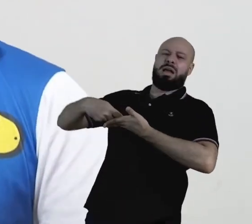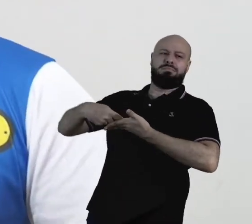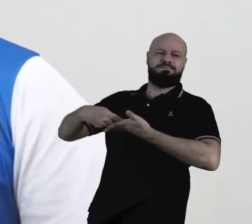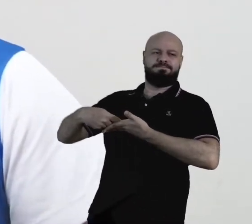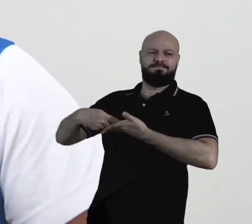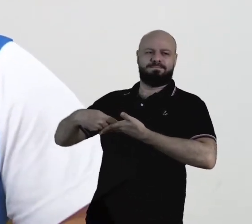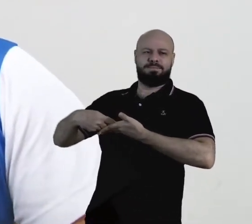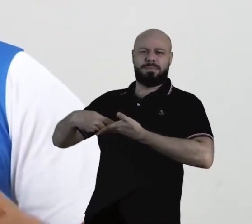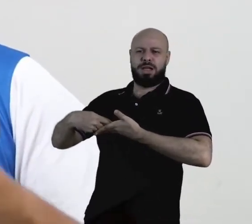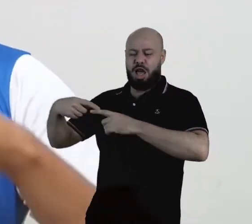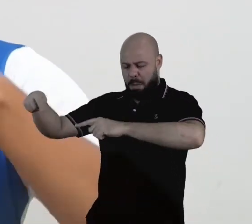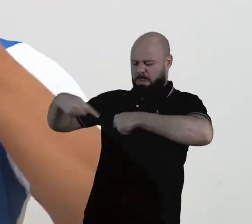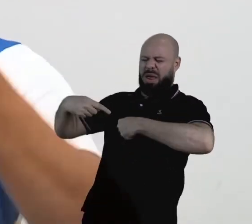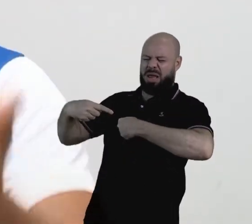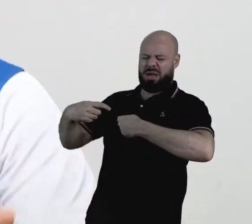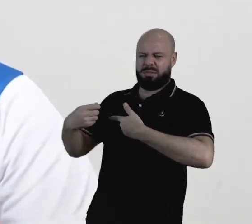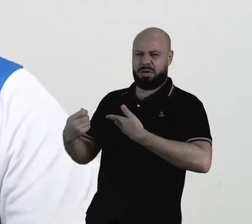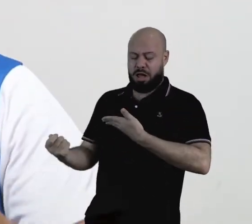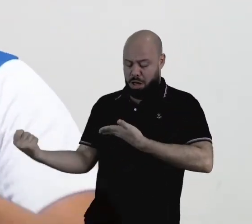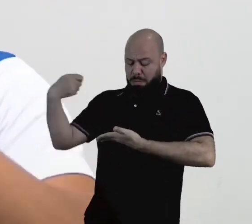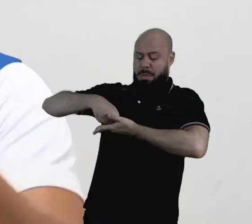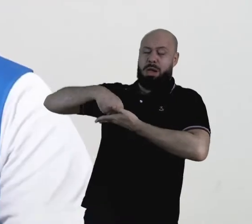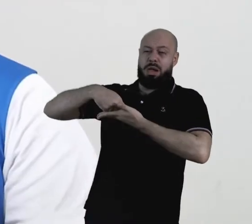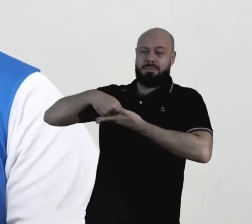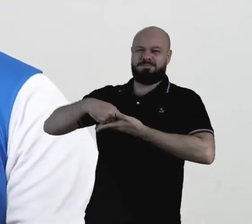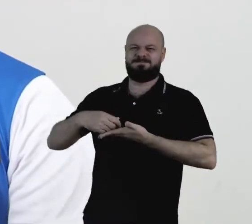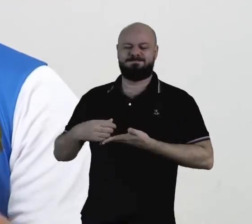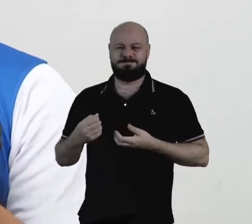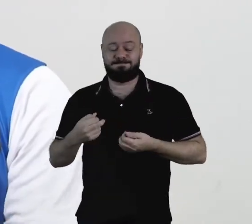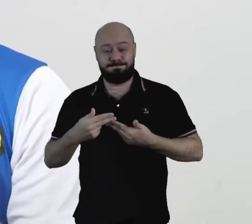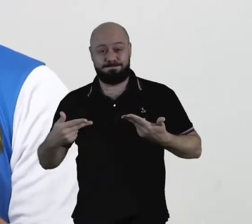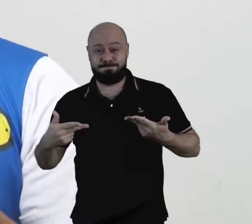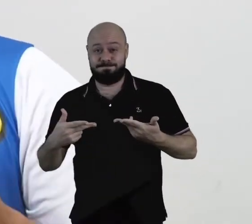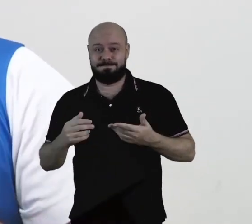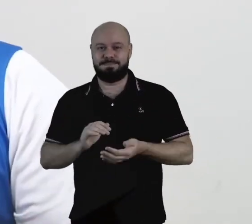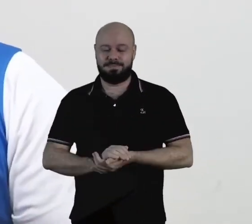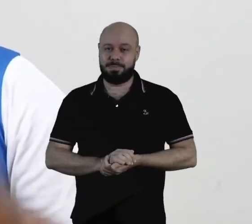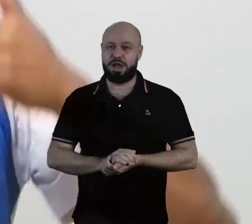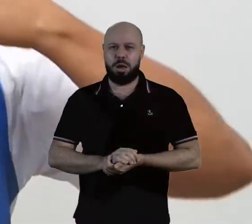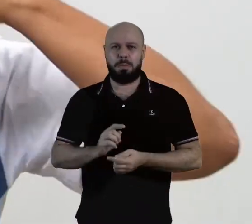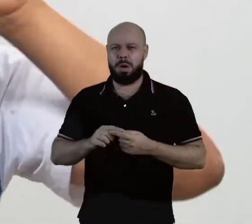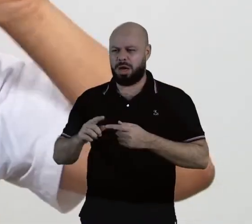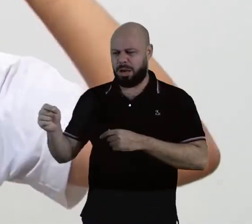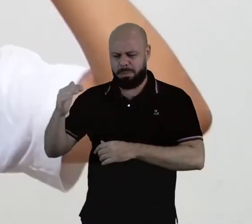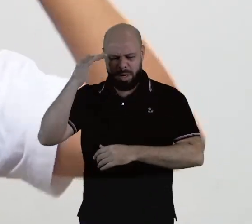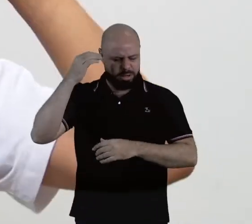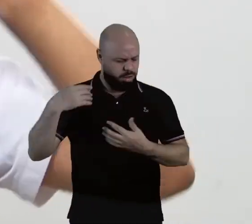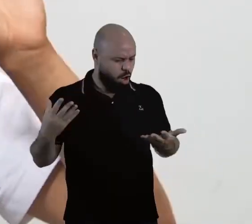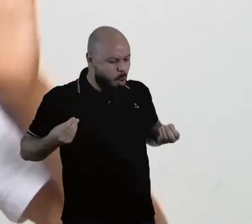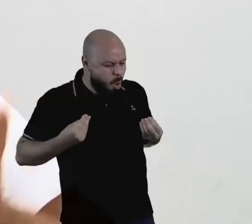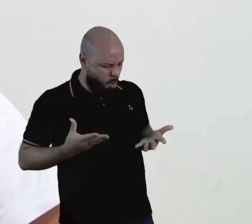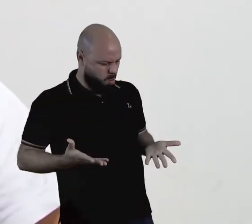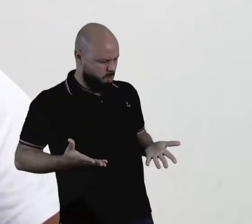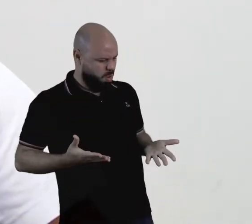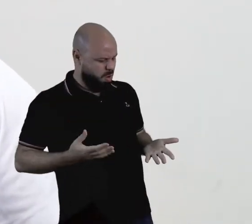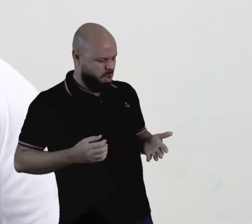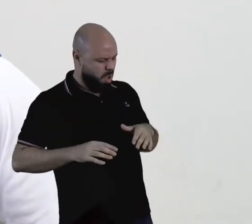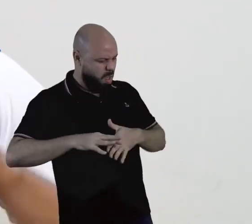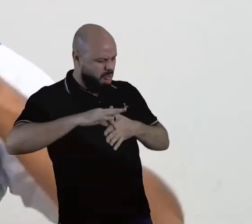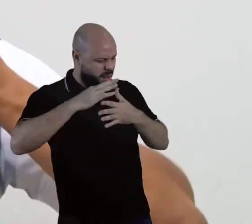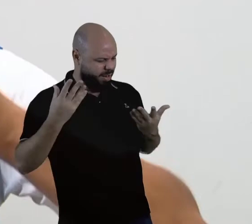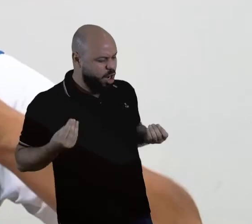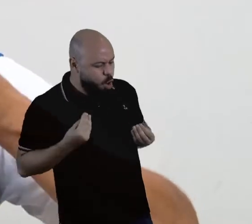um erro de atitude, alguma situação que levasse a um descontentamento por parte da elite, da liderança,